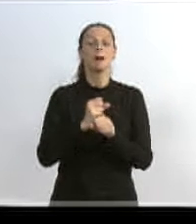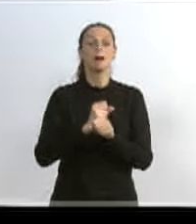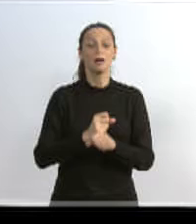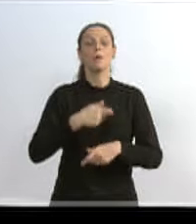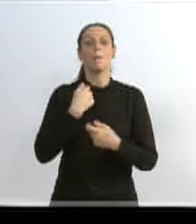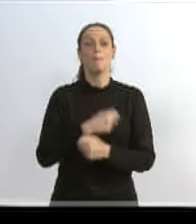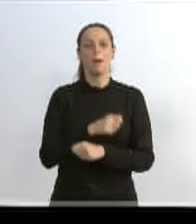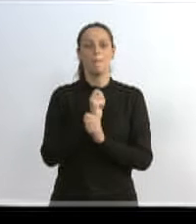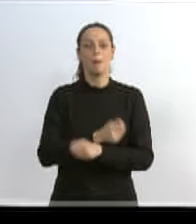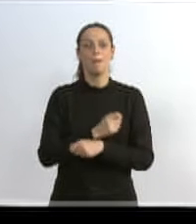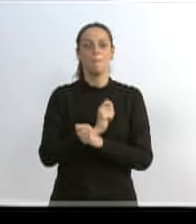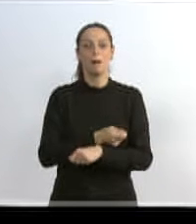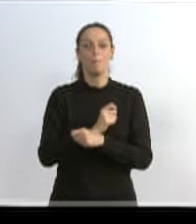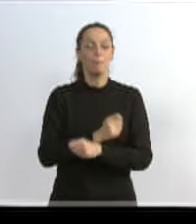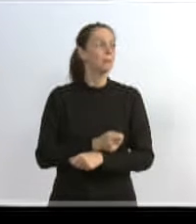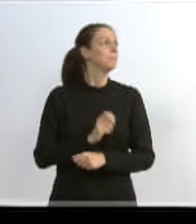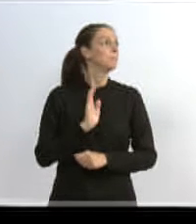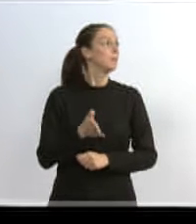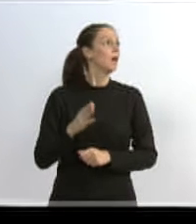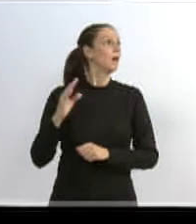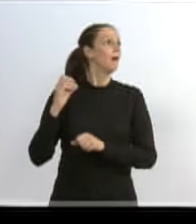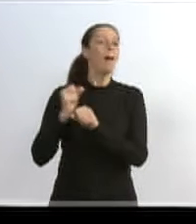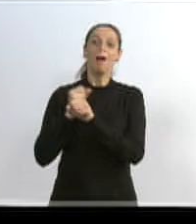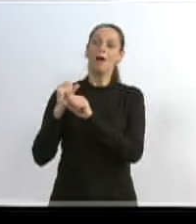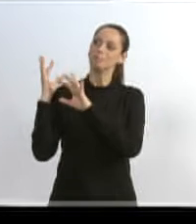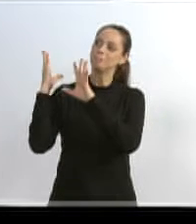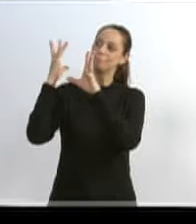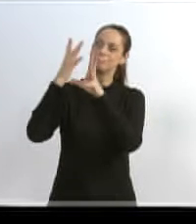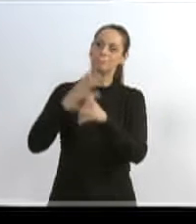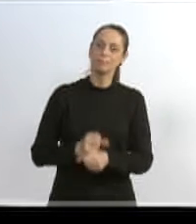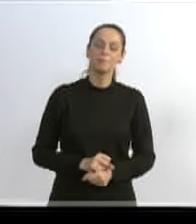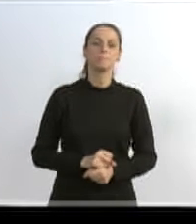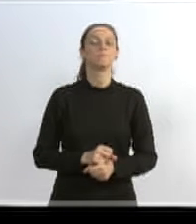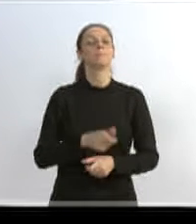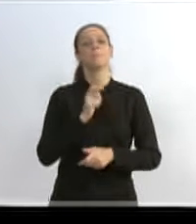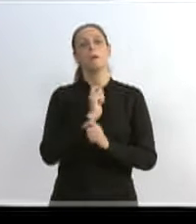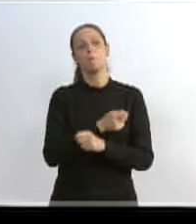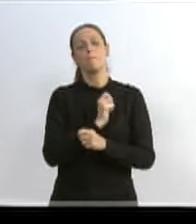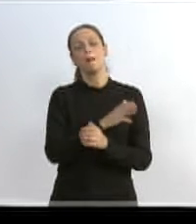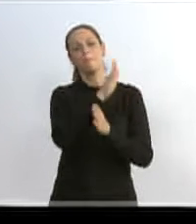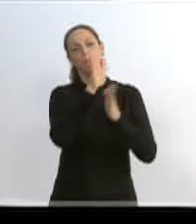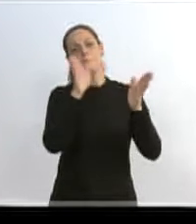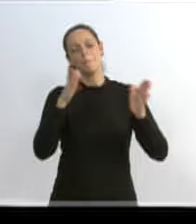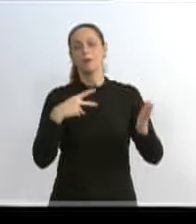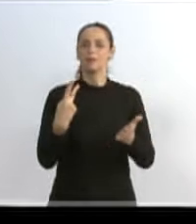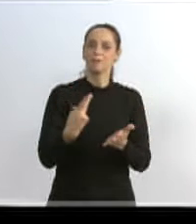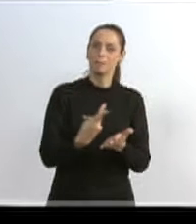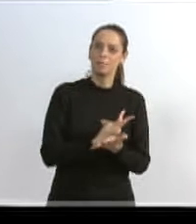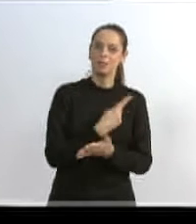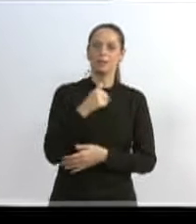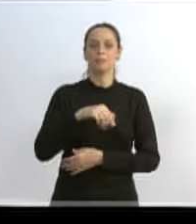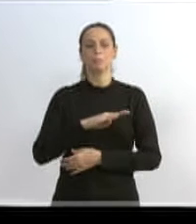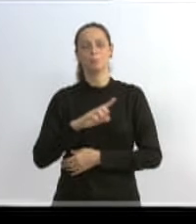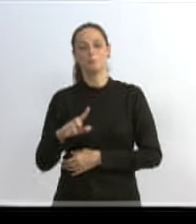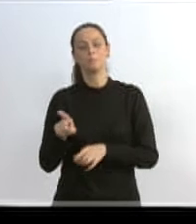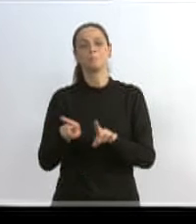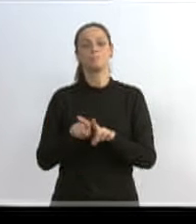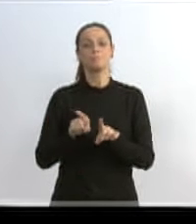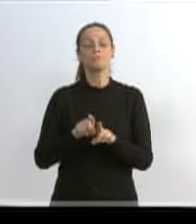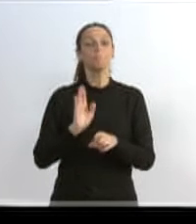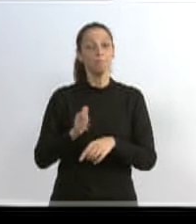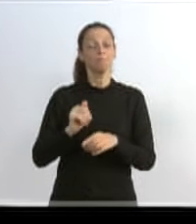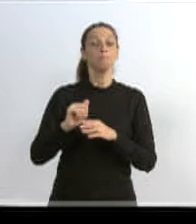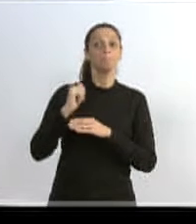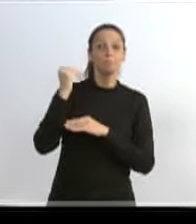comando da família beck que durante toda essa trajetória animando milhares de festas e eventos em nossa cidade e região e até fora do nosso estado